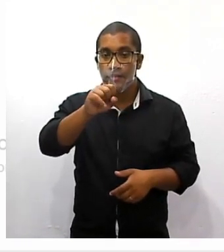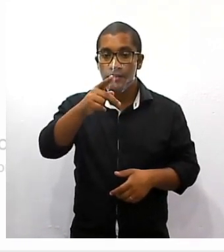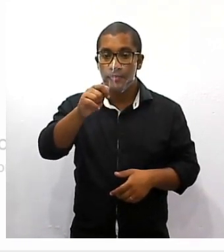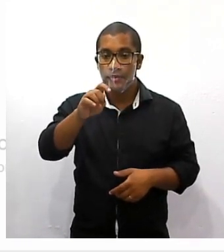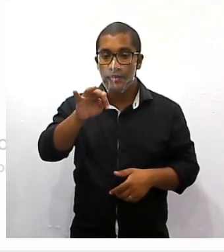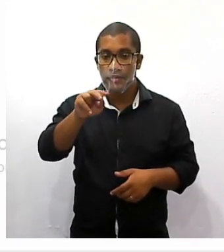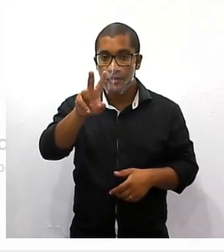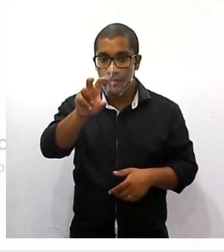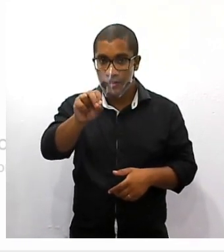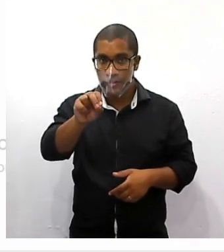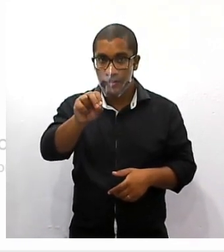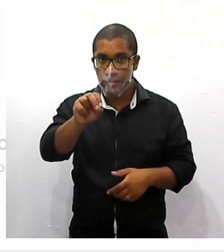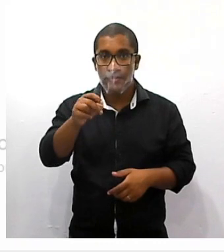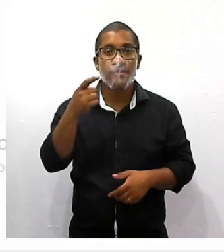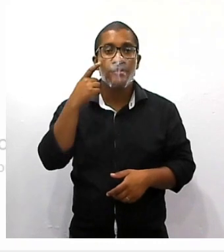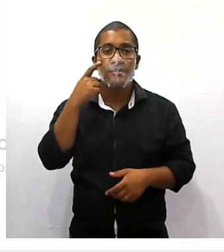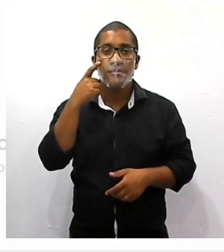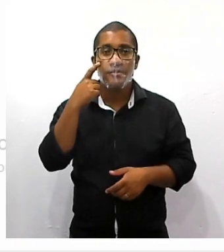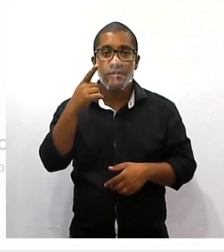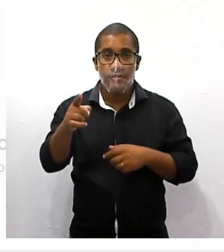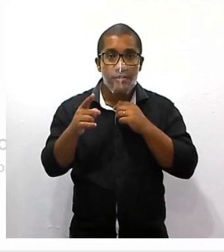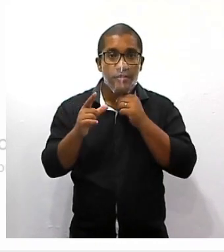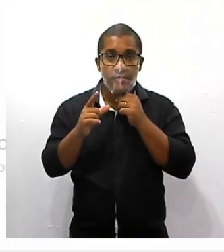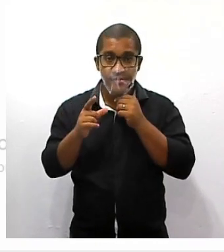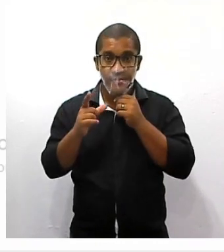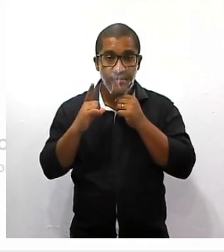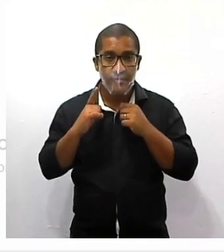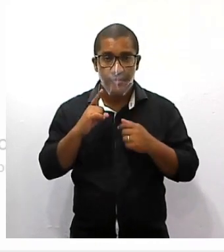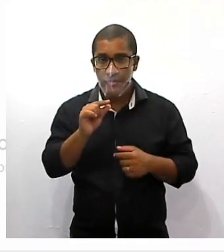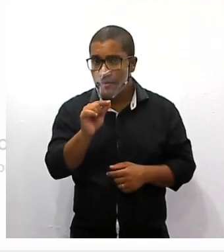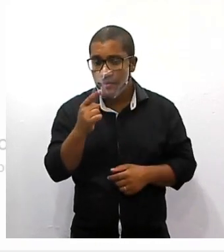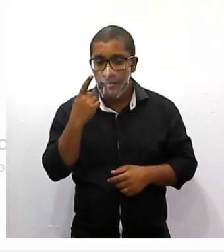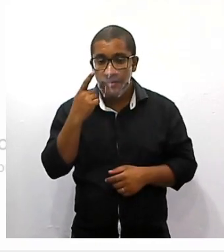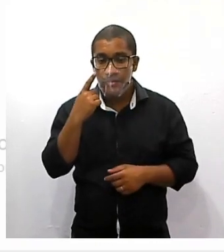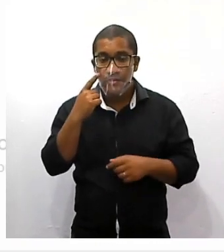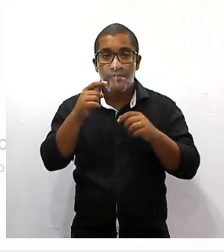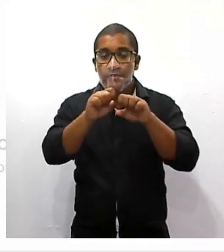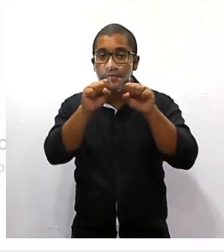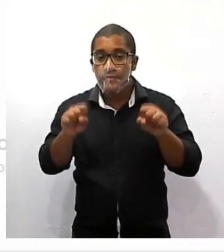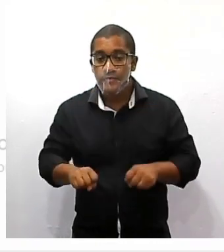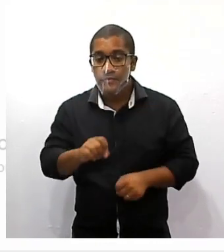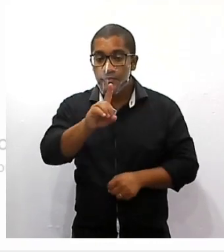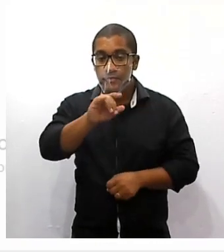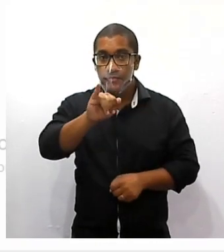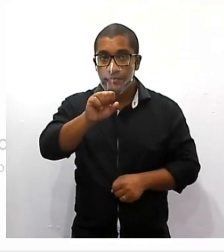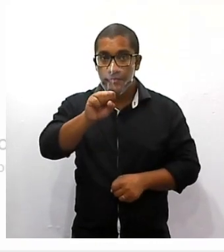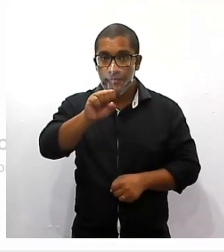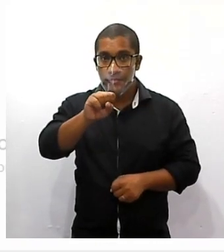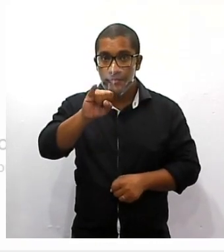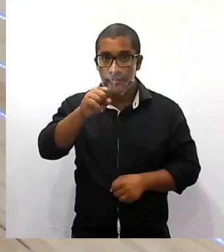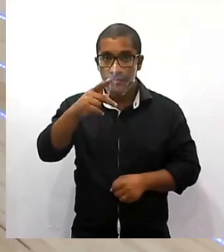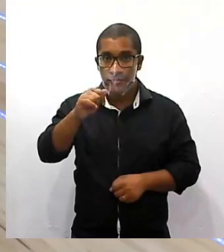para cá, Betinho. No sistema dissipativo, a gente vai considerar agora que uma parte da